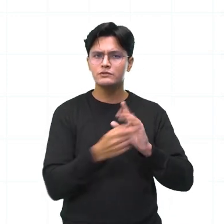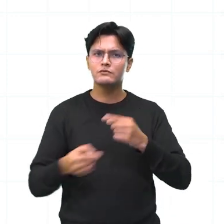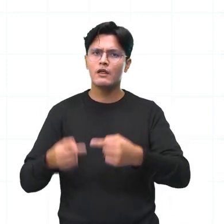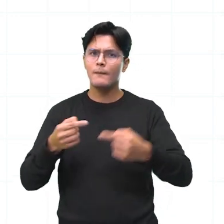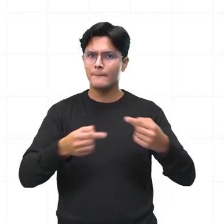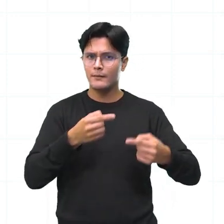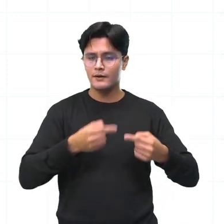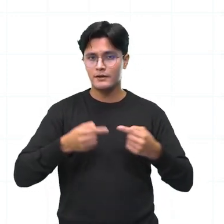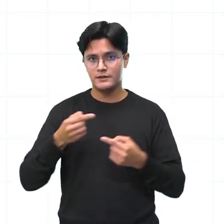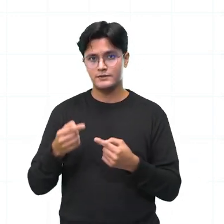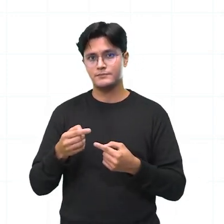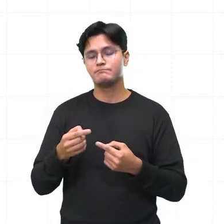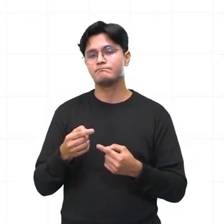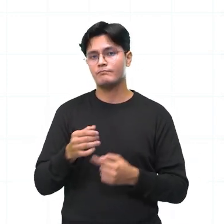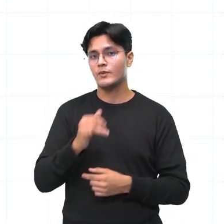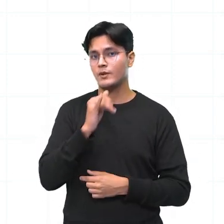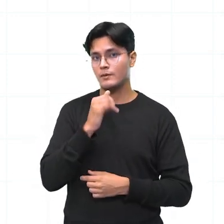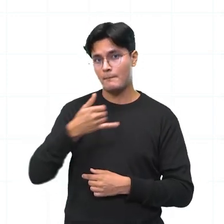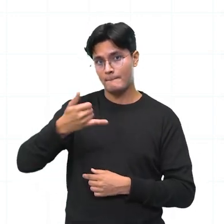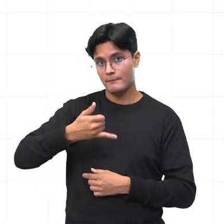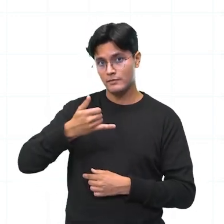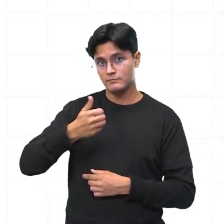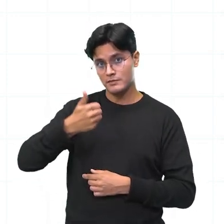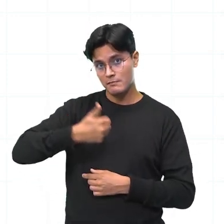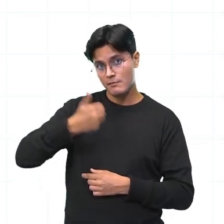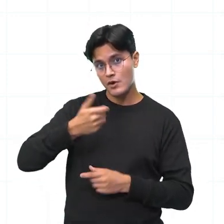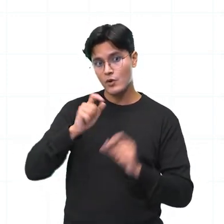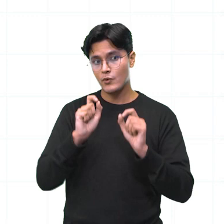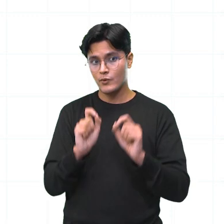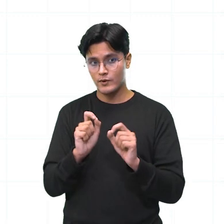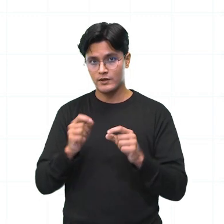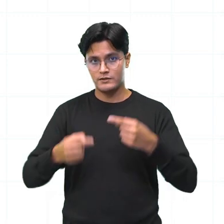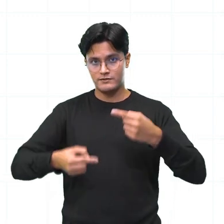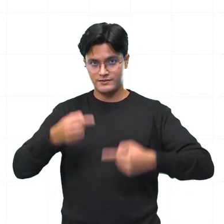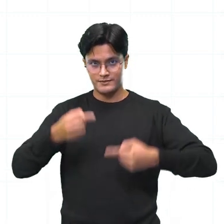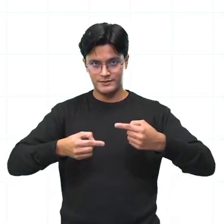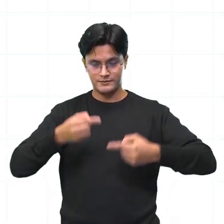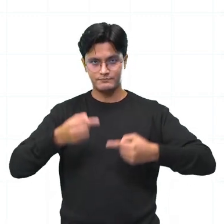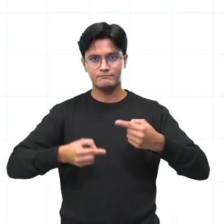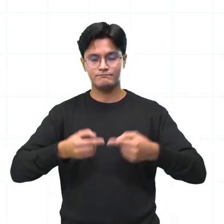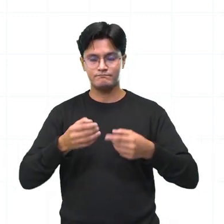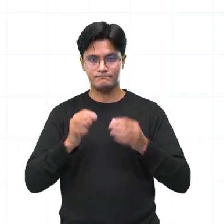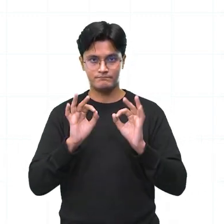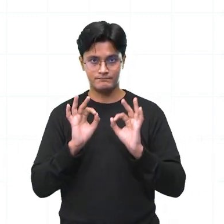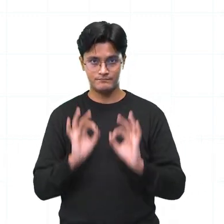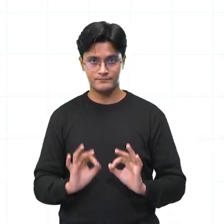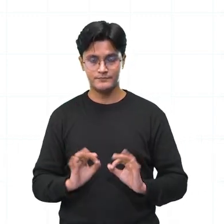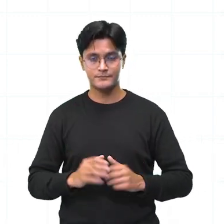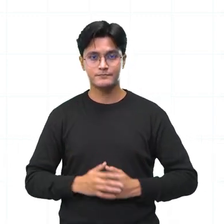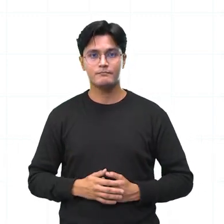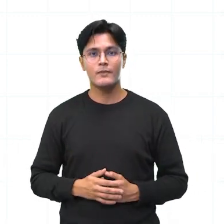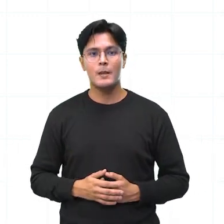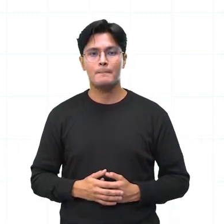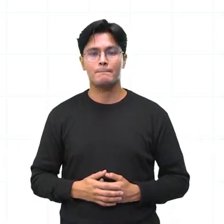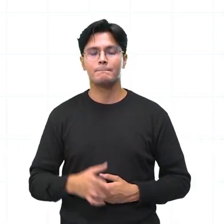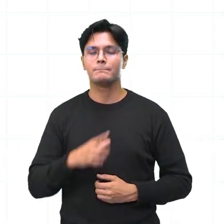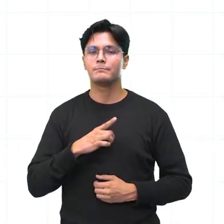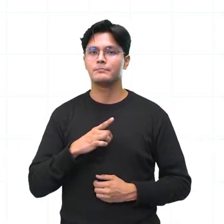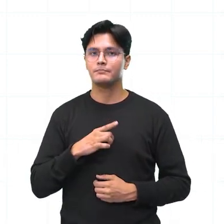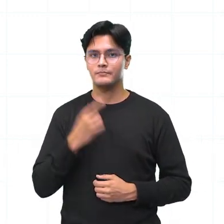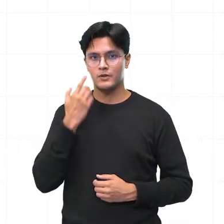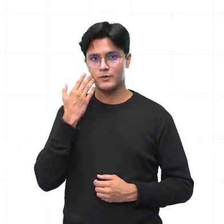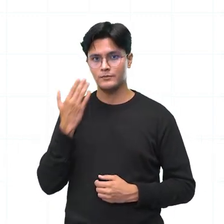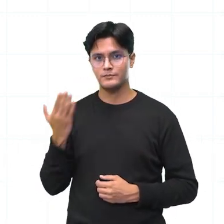então, como gênero textual, como gênero oral, o debate, certo? Temos aí o